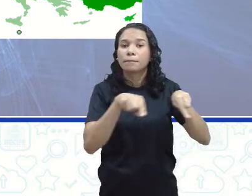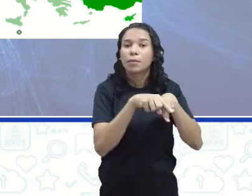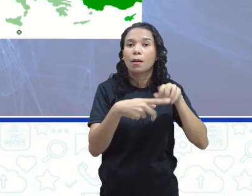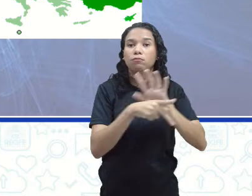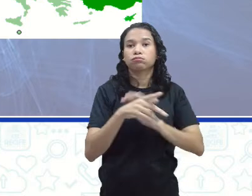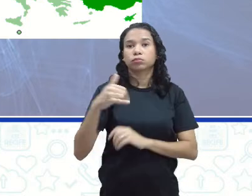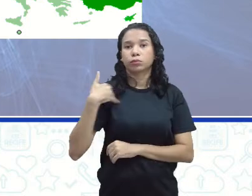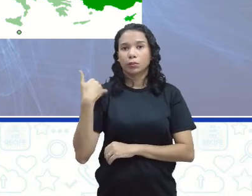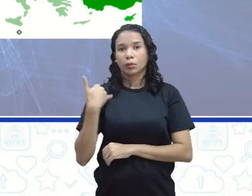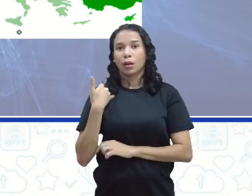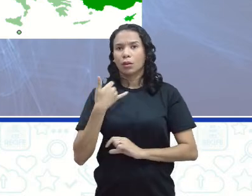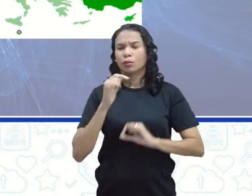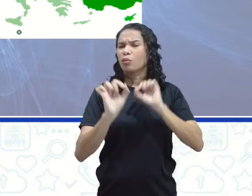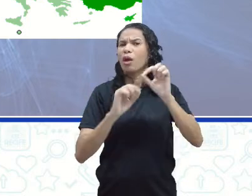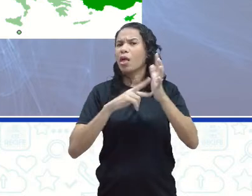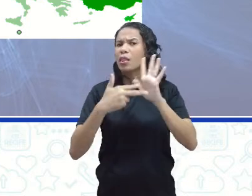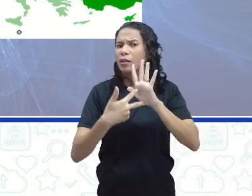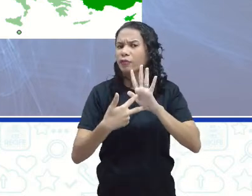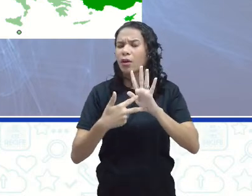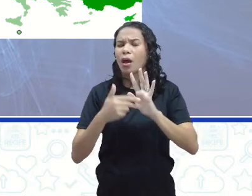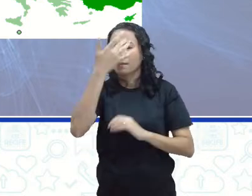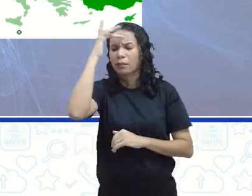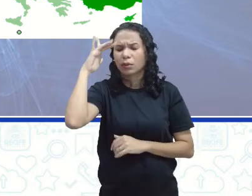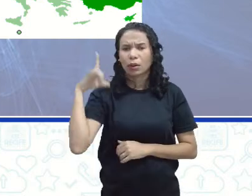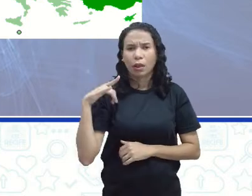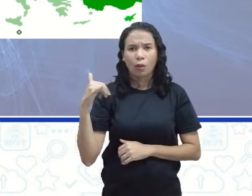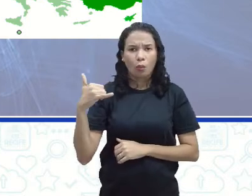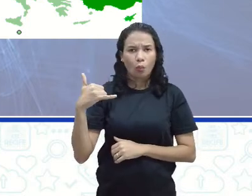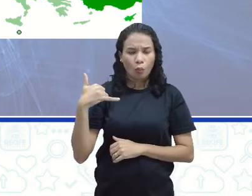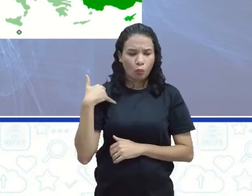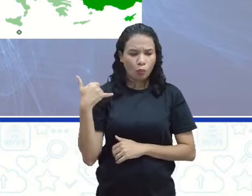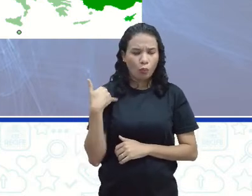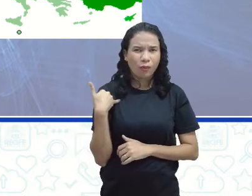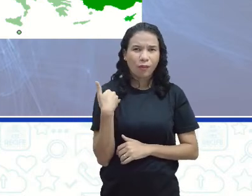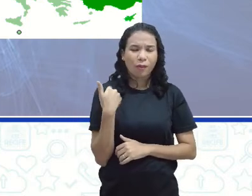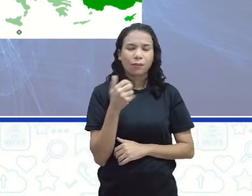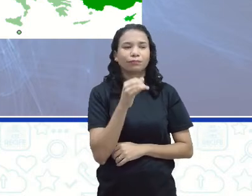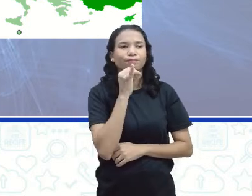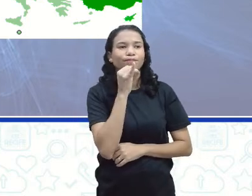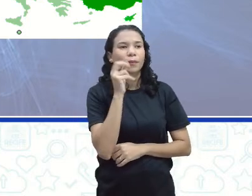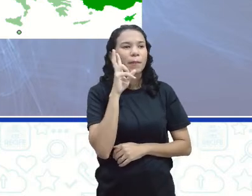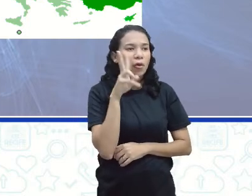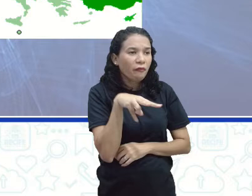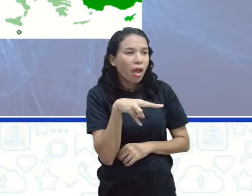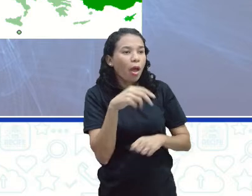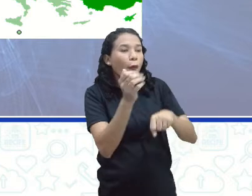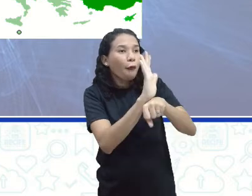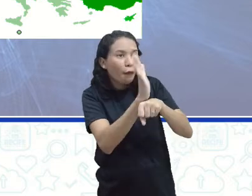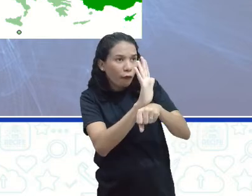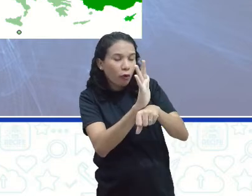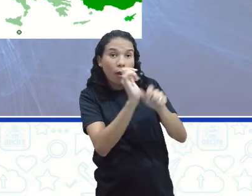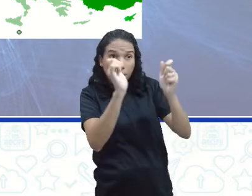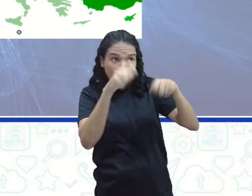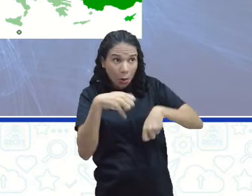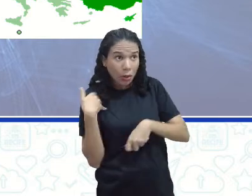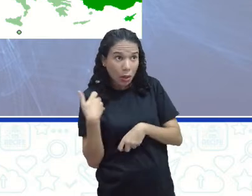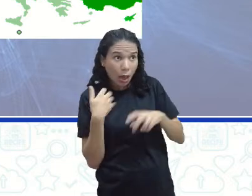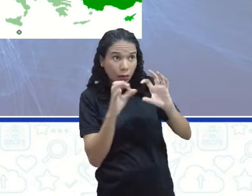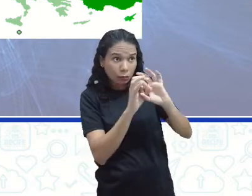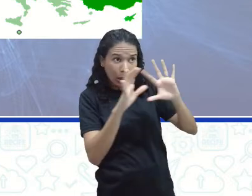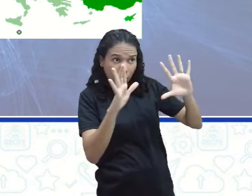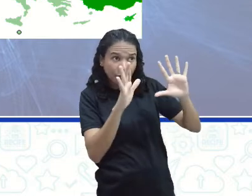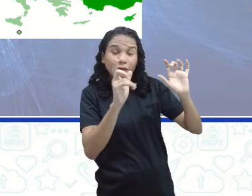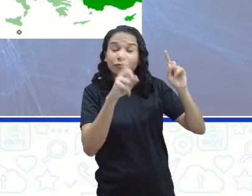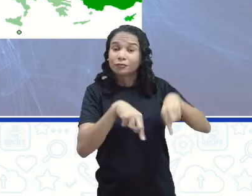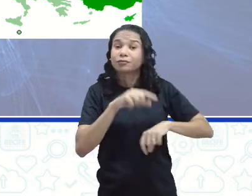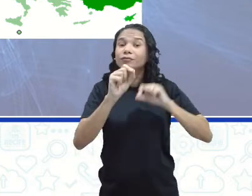etária. Etária é igual aquele negócio, quando você vai vê um filme, né, tem uma classificação etária. O que é isso?